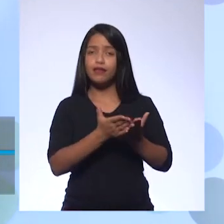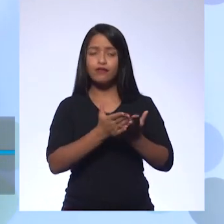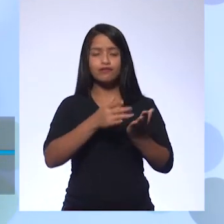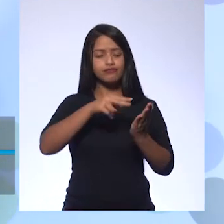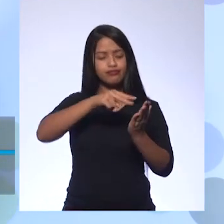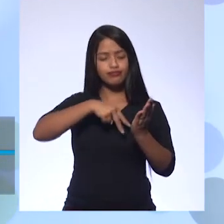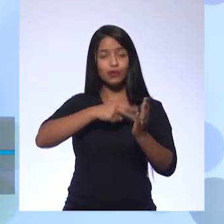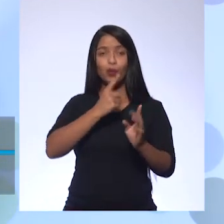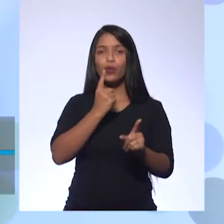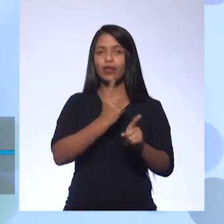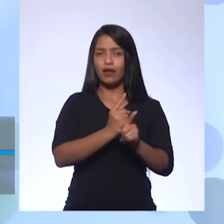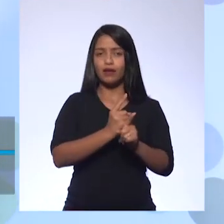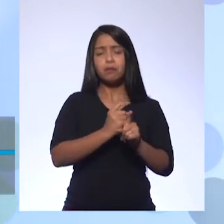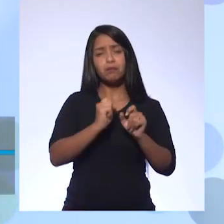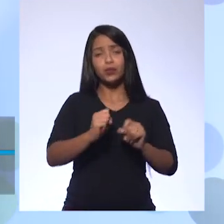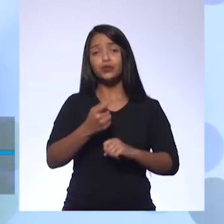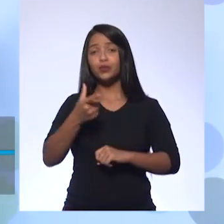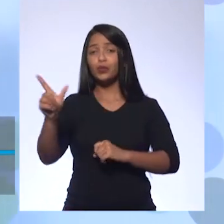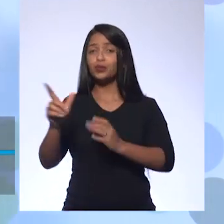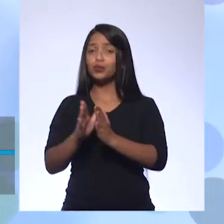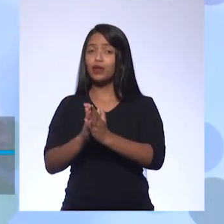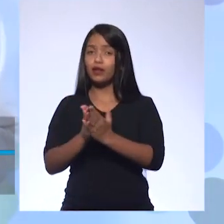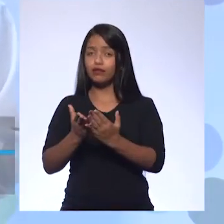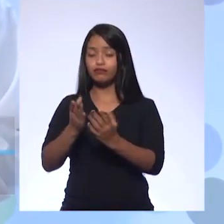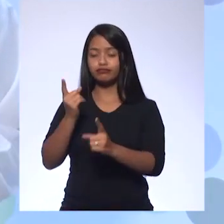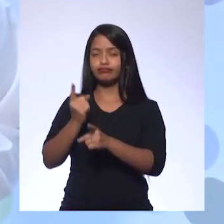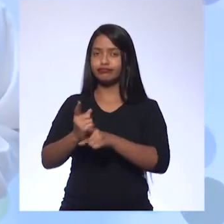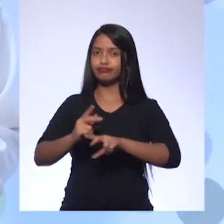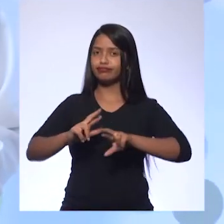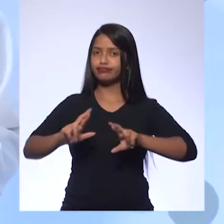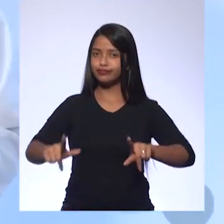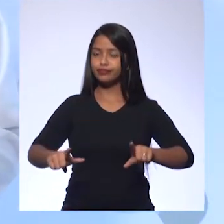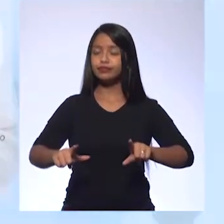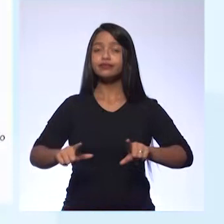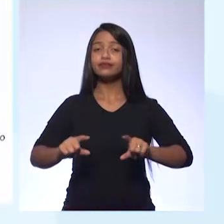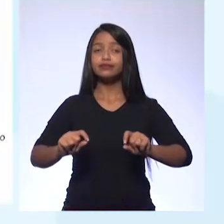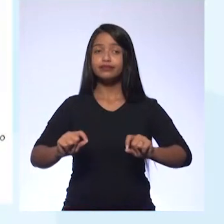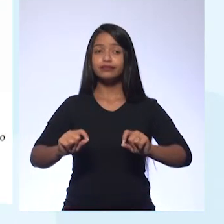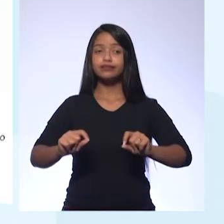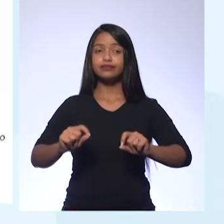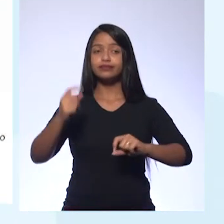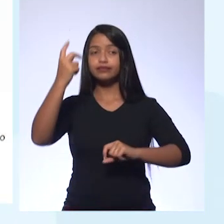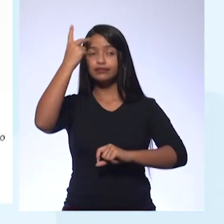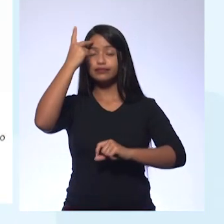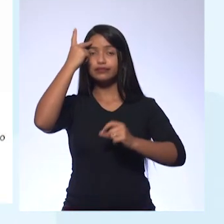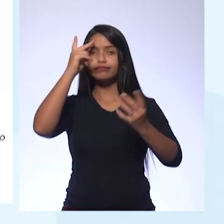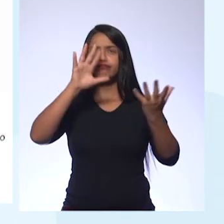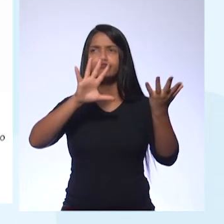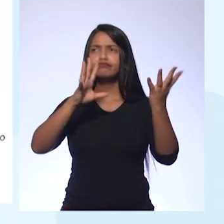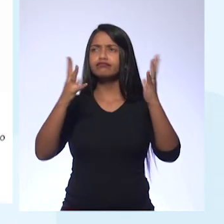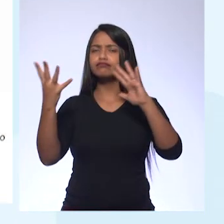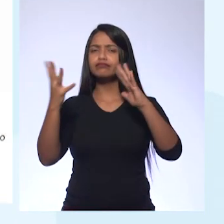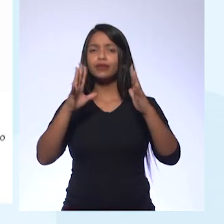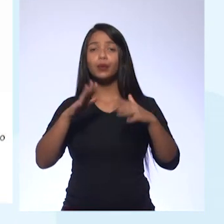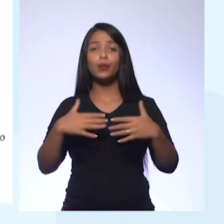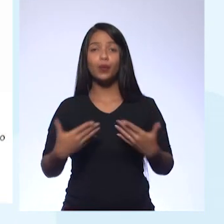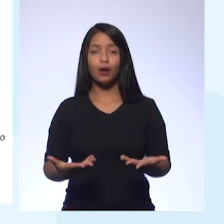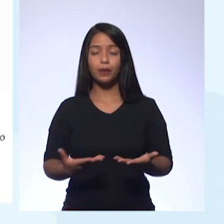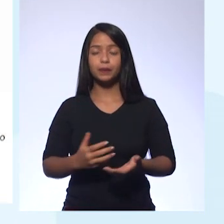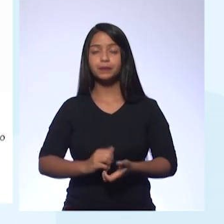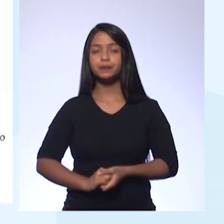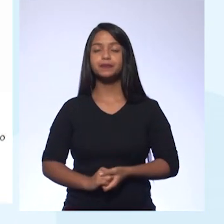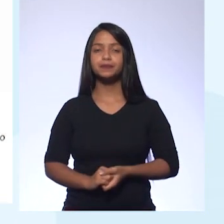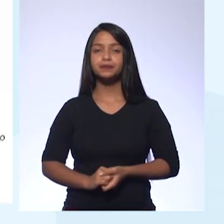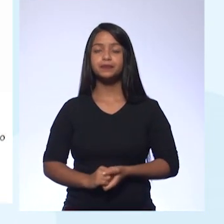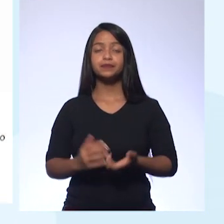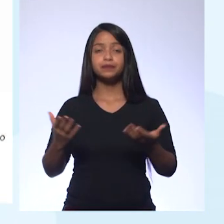uma referência, tá bom? Então olha aí os tipos climáticos que aparecem no estado de São Paulo, tá? Então